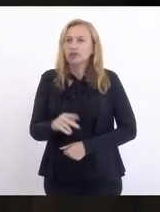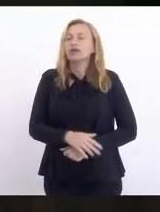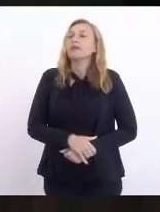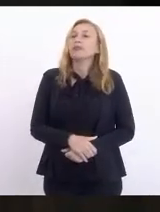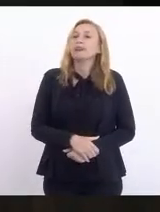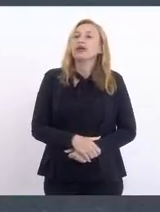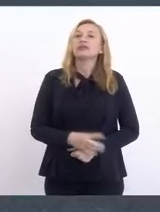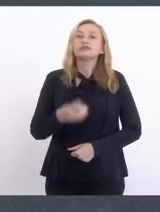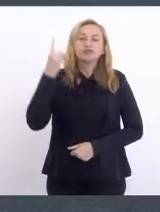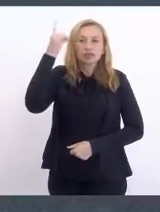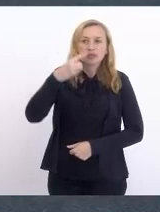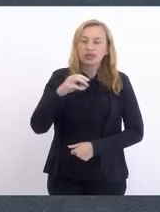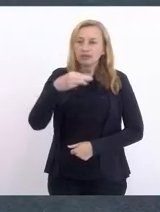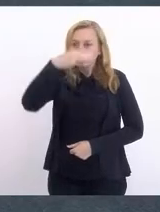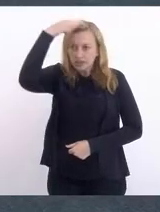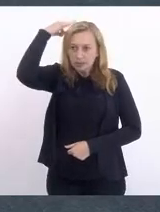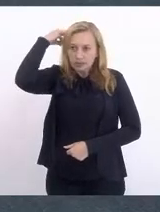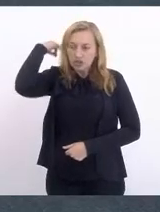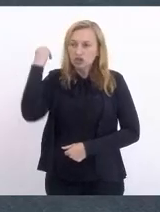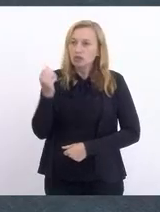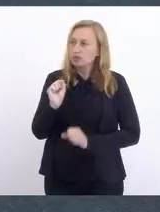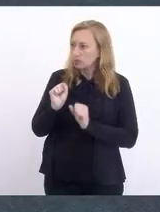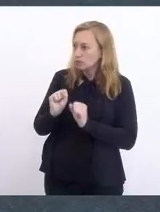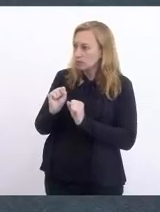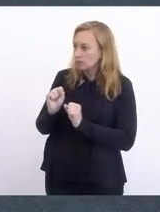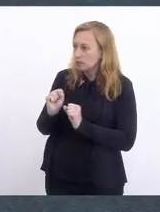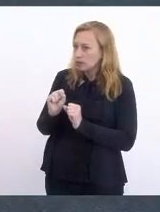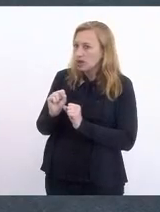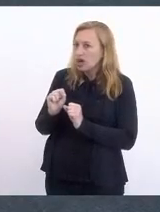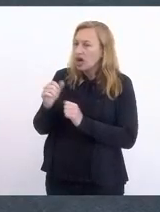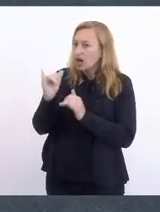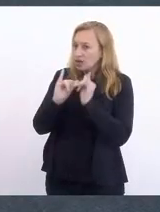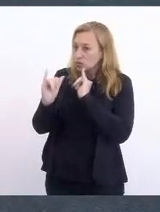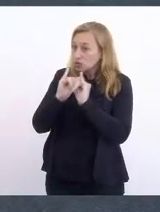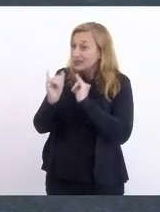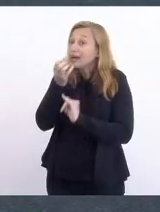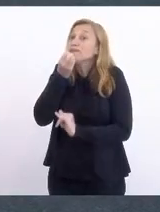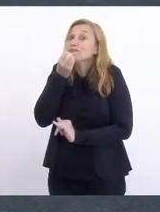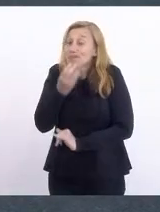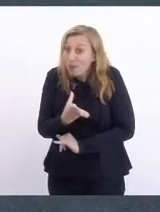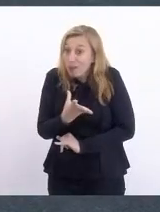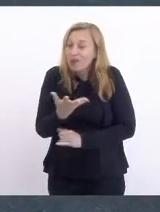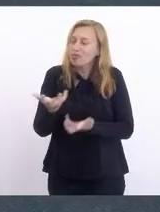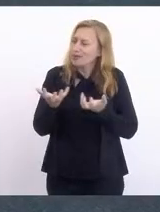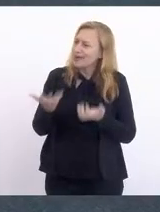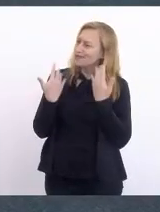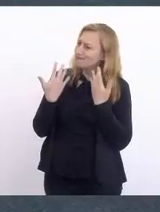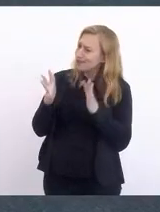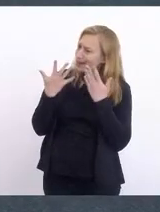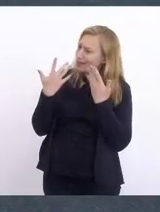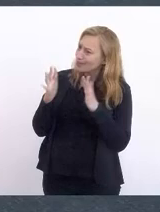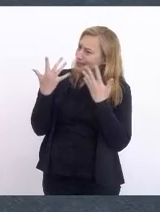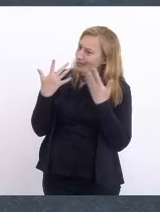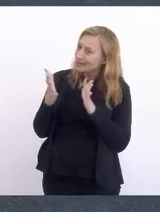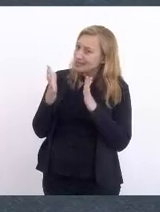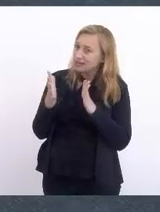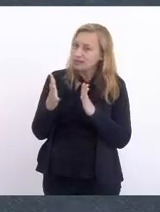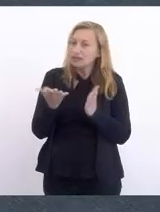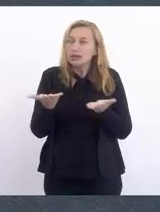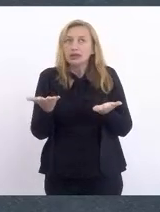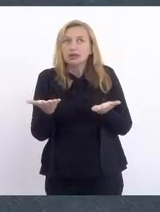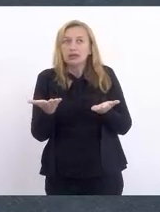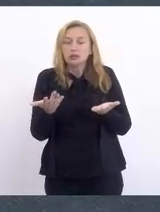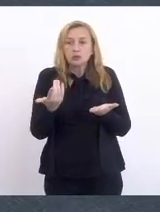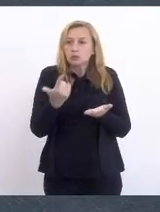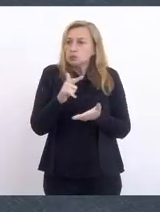madurinho Deputado Márcio Pacheco assim aqui a notícia é boa quero que saiu da notícia e não é